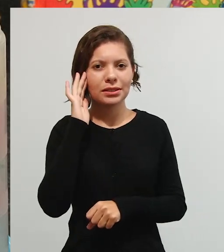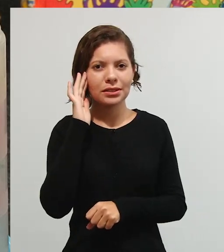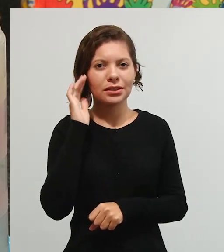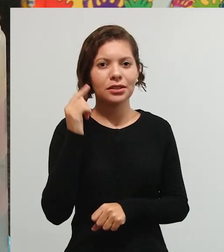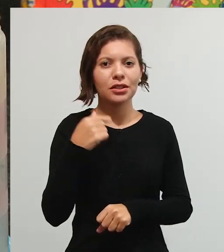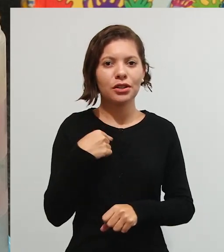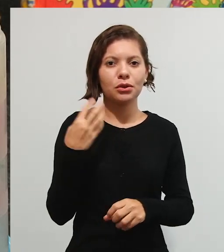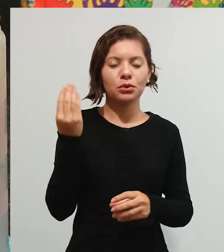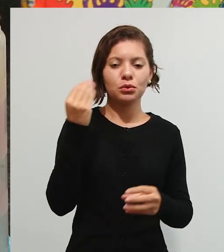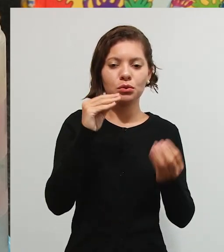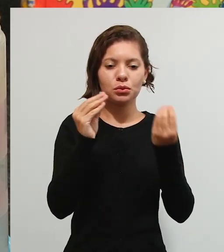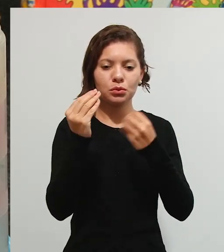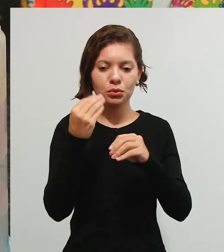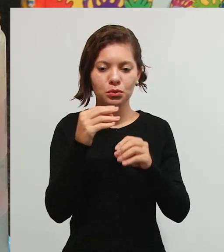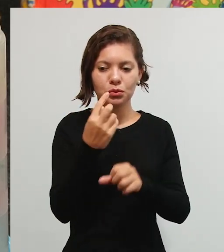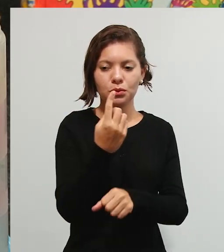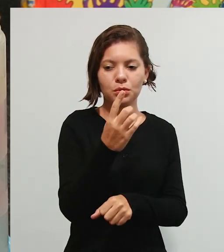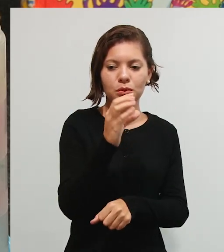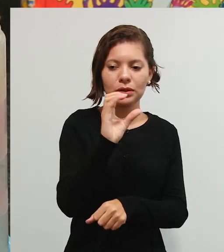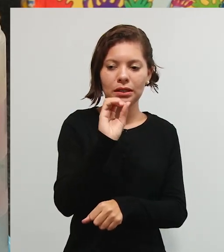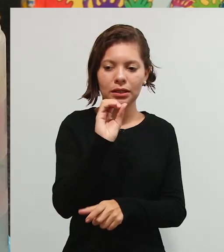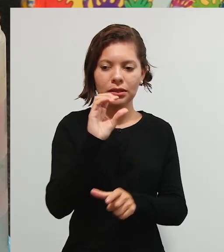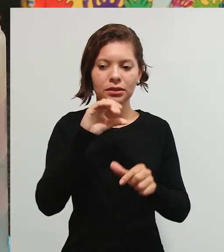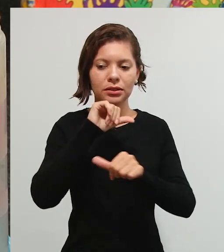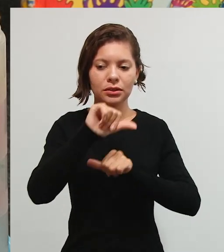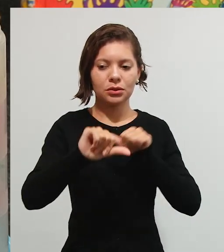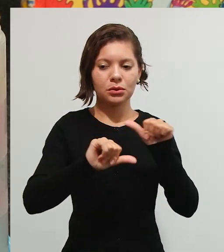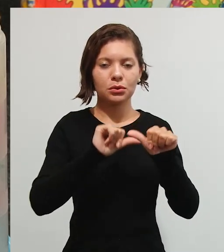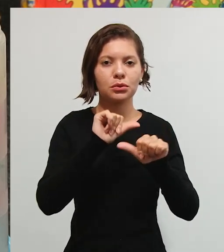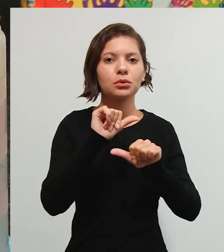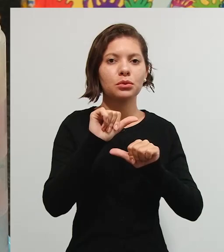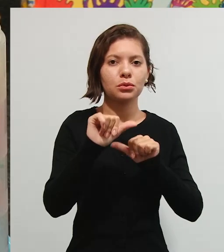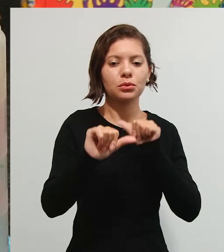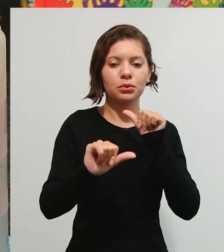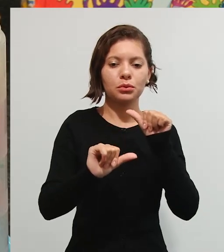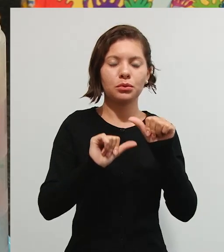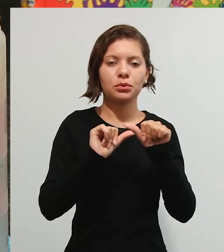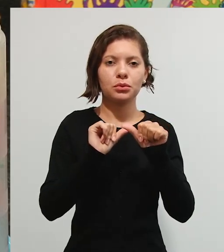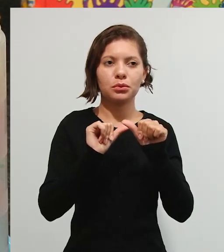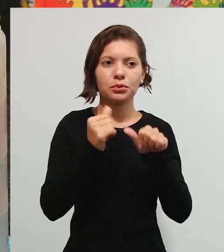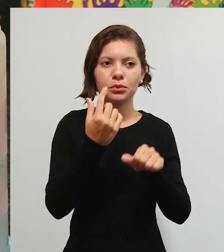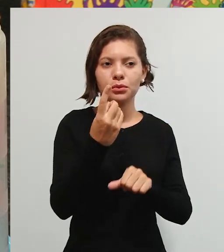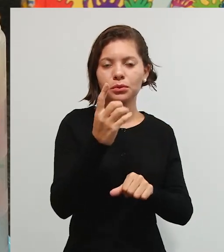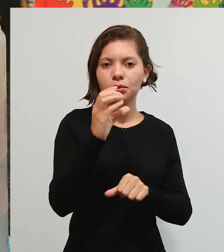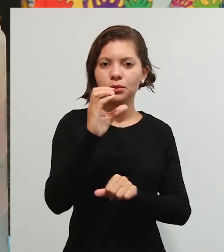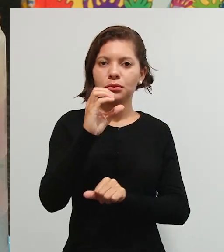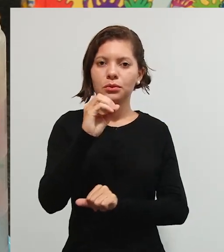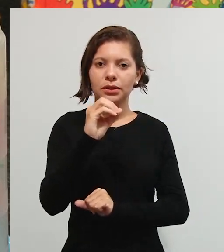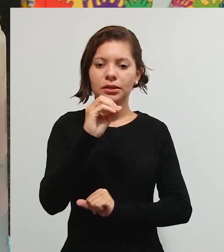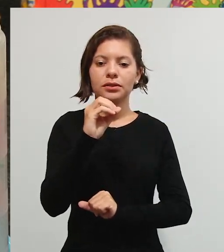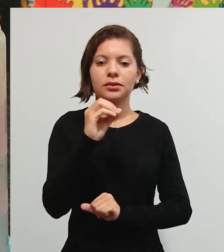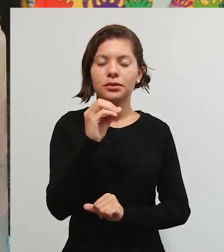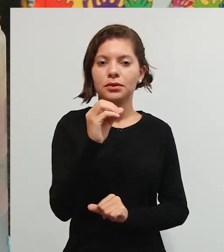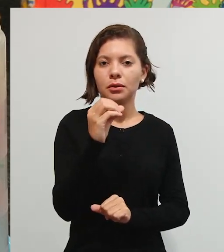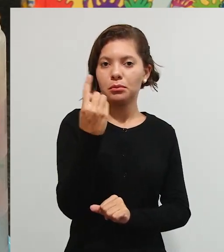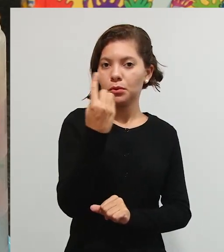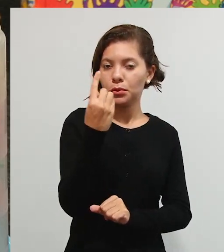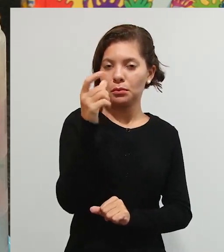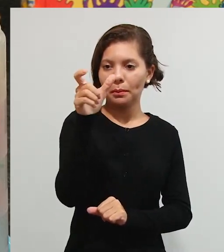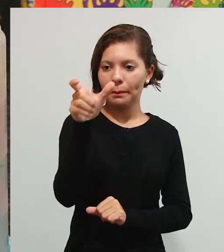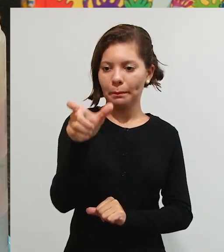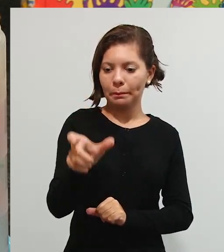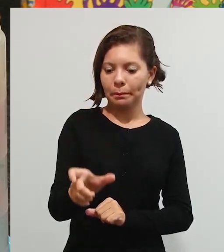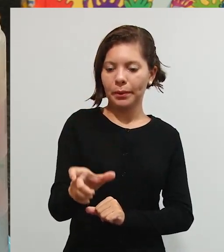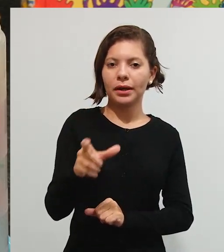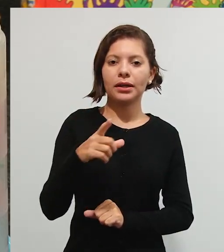quando eu junto 10 e troco essa composição de 10 por uma dessa,